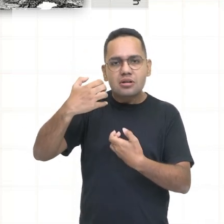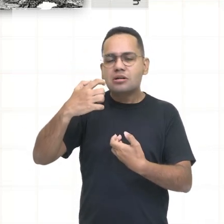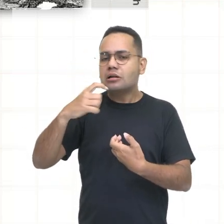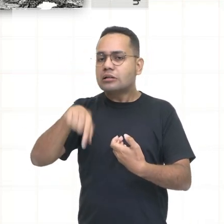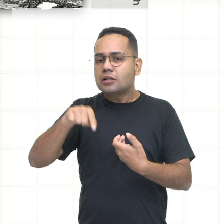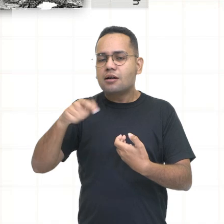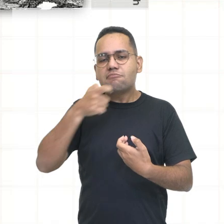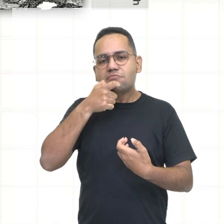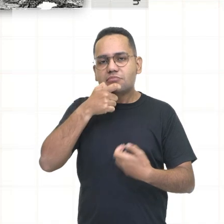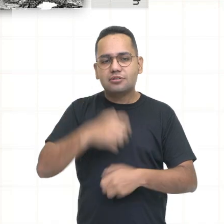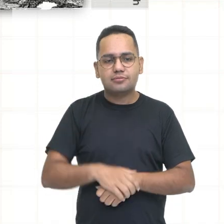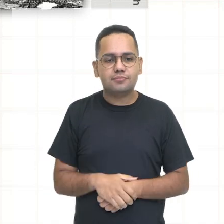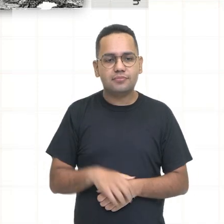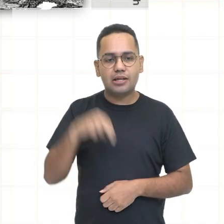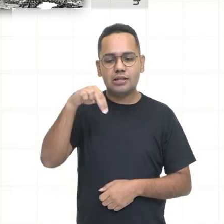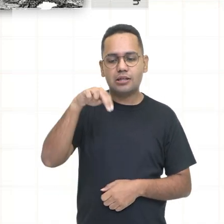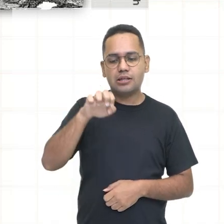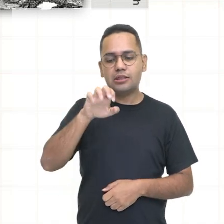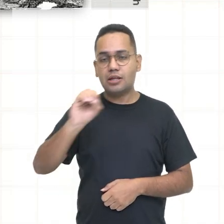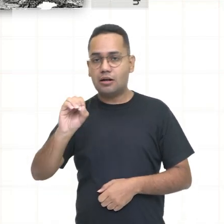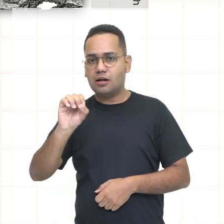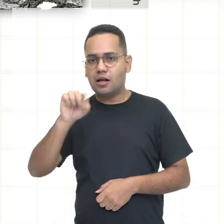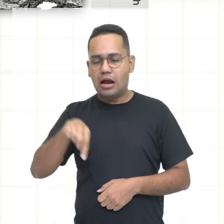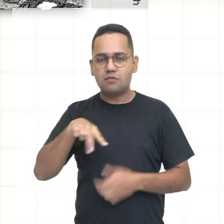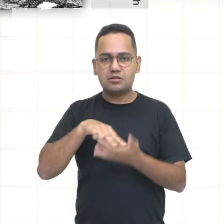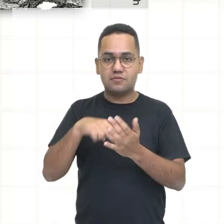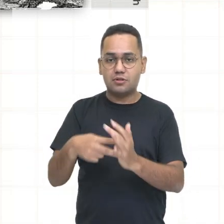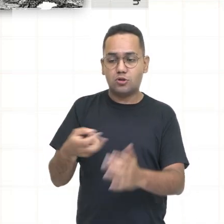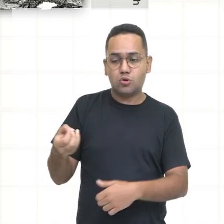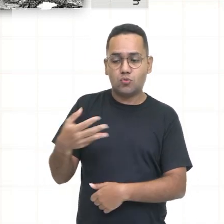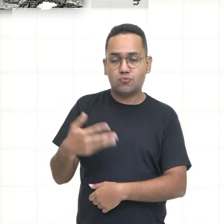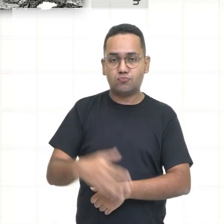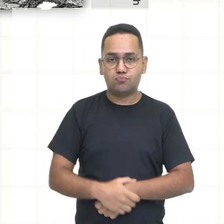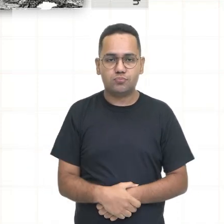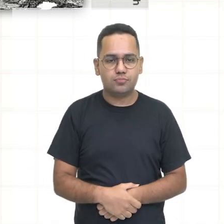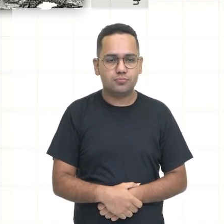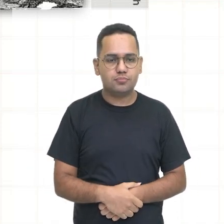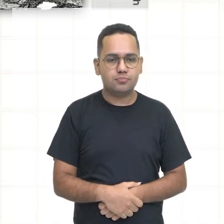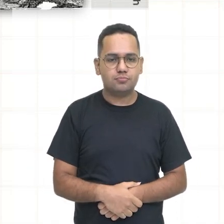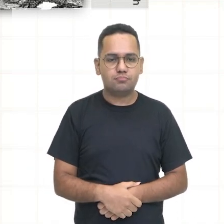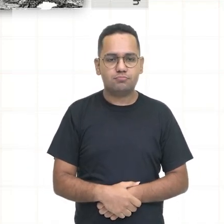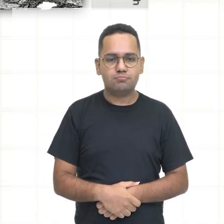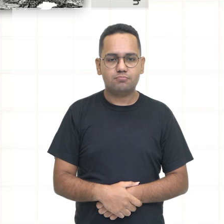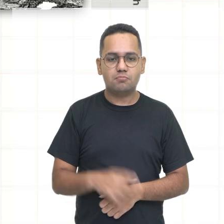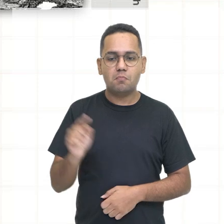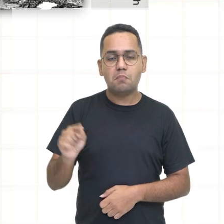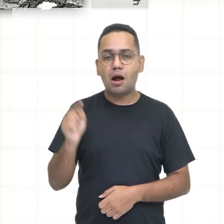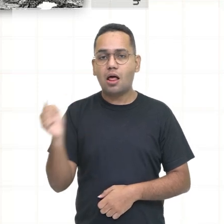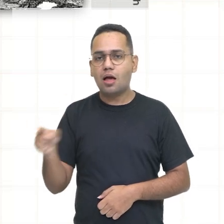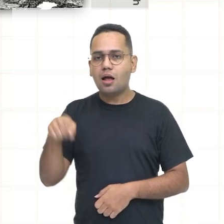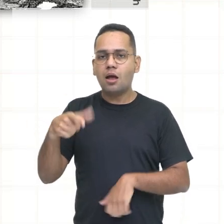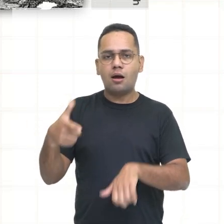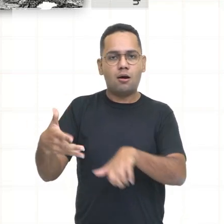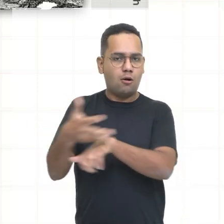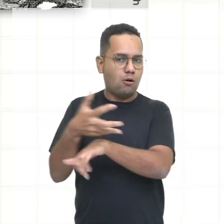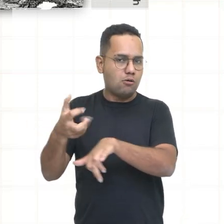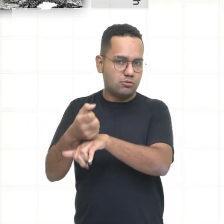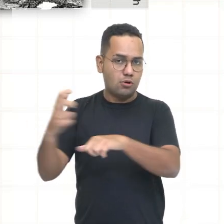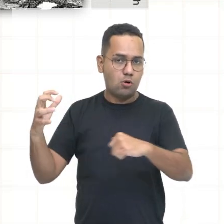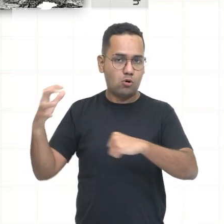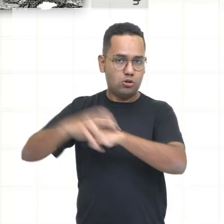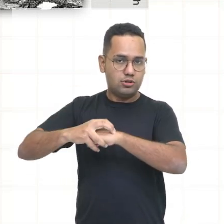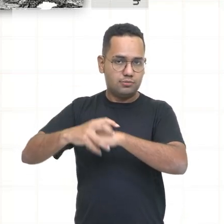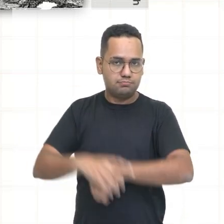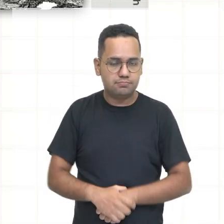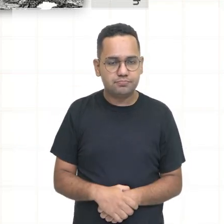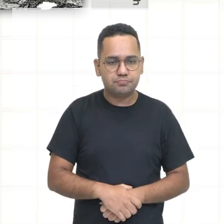a palavra neo significa novo, ok, gente? E colonialismo vem de colonização. Então, quando